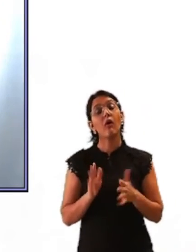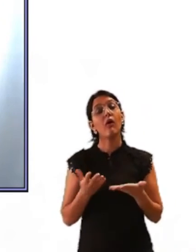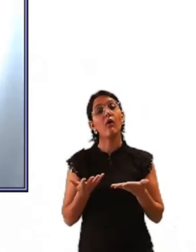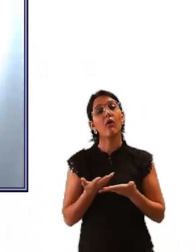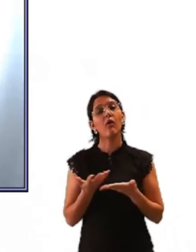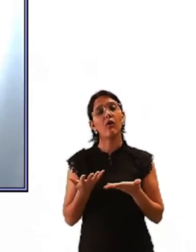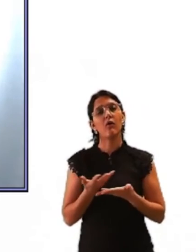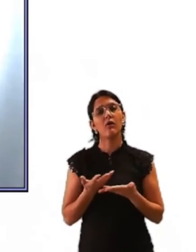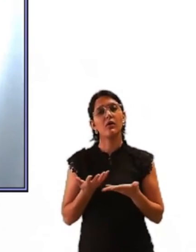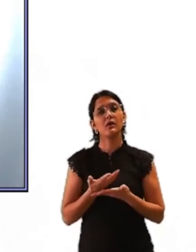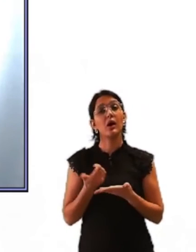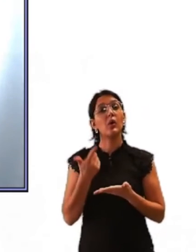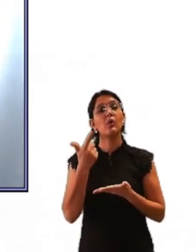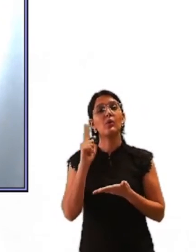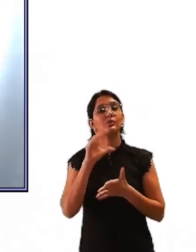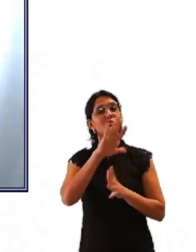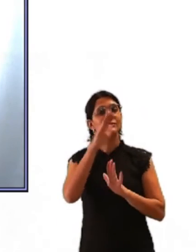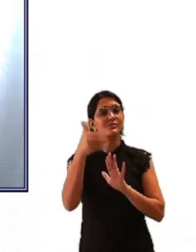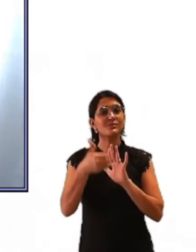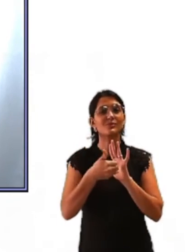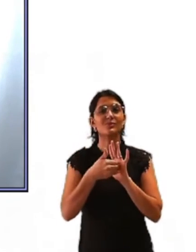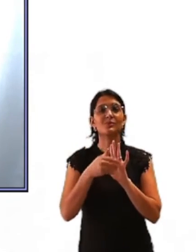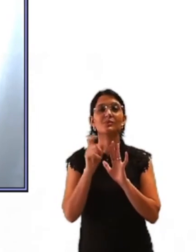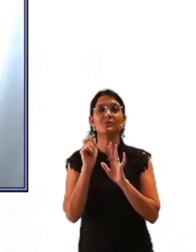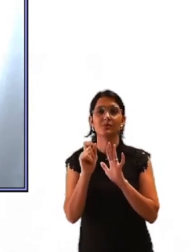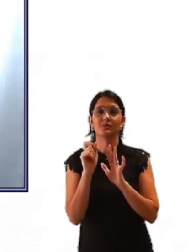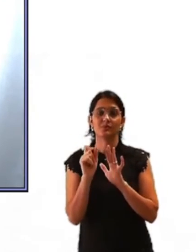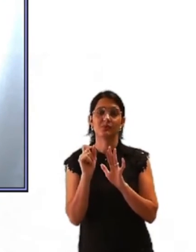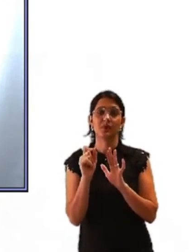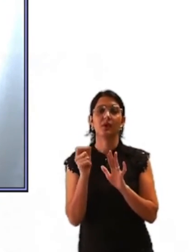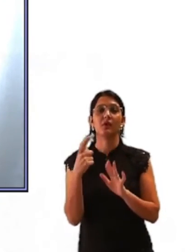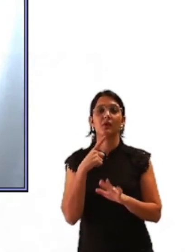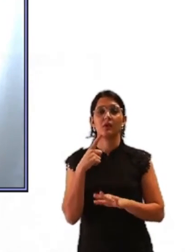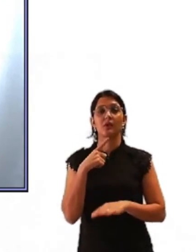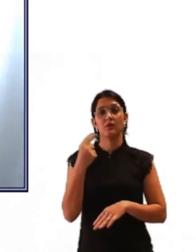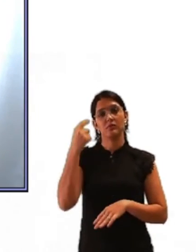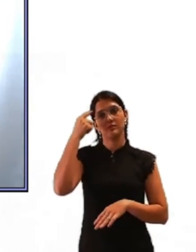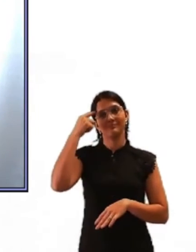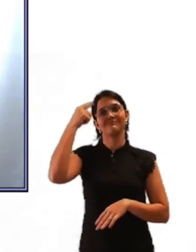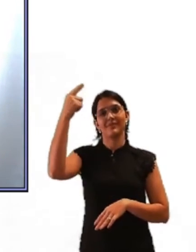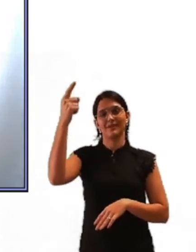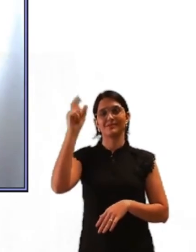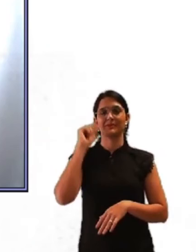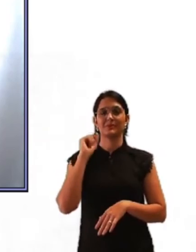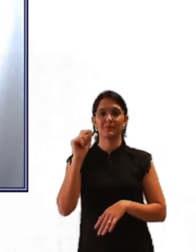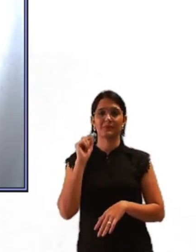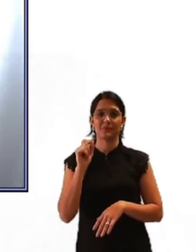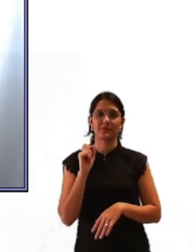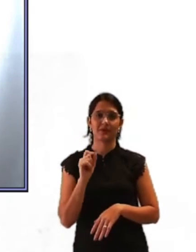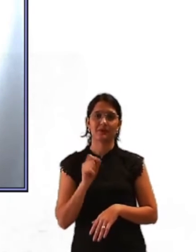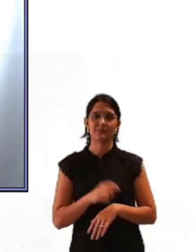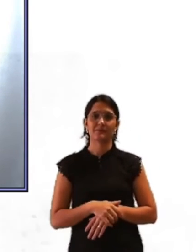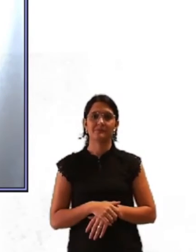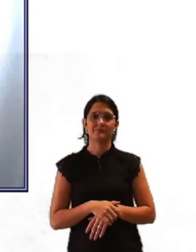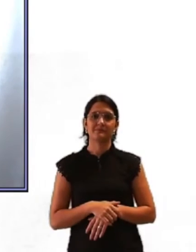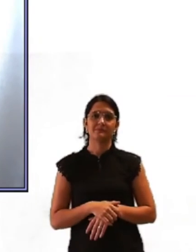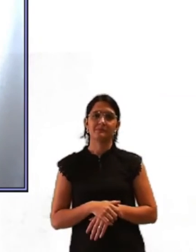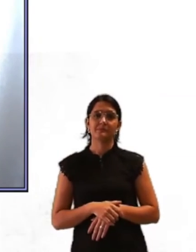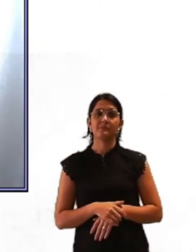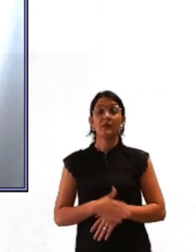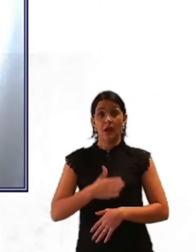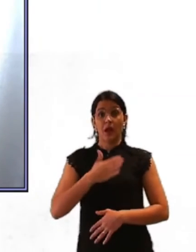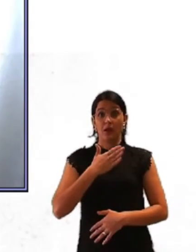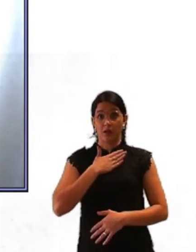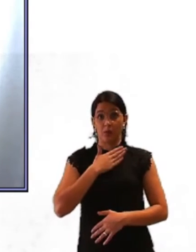A questão toda é que, e eu tenho essa linha, que a questão toda é o seguinte.